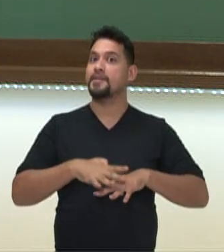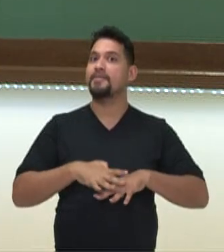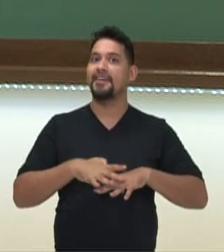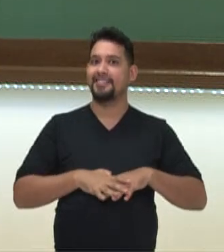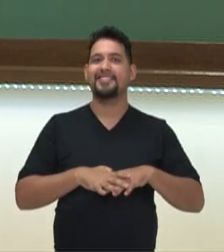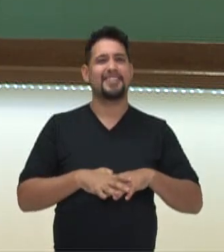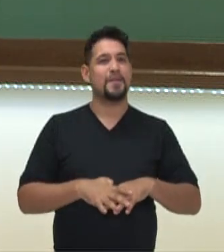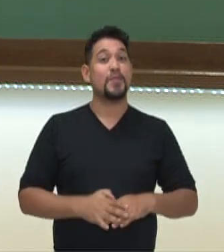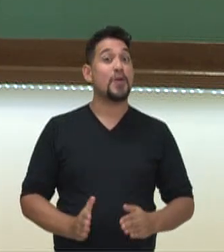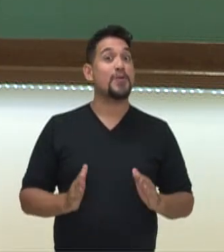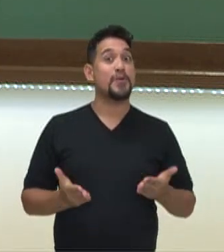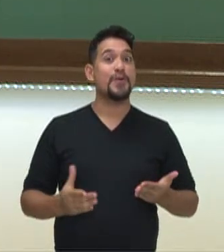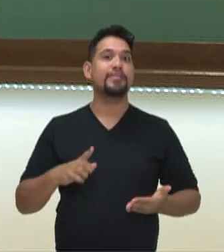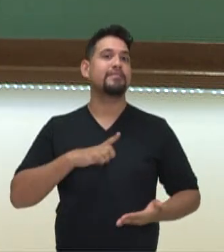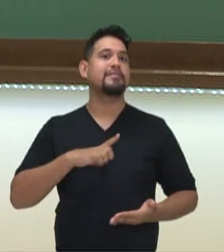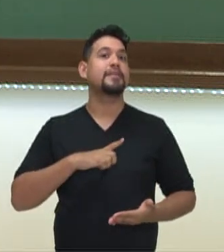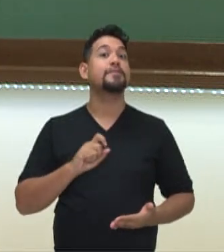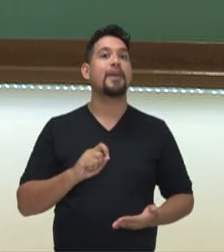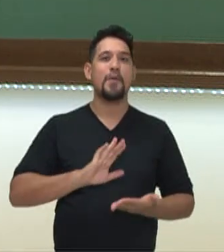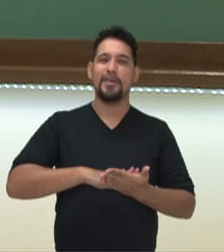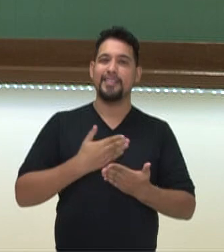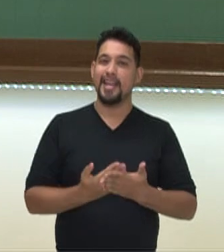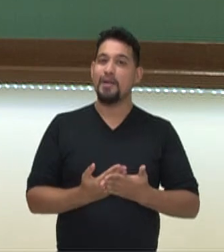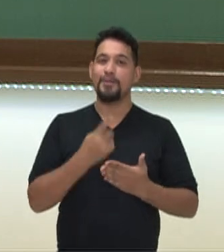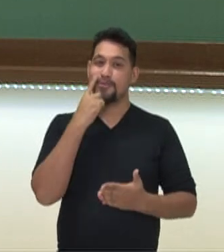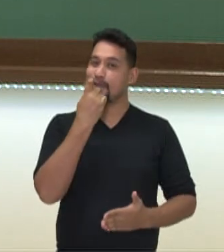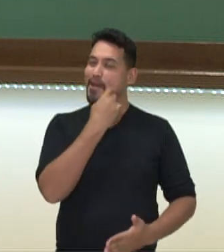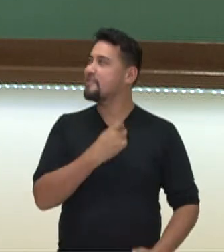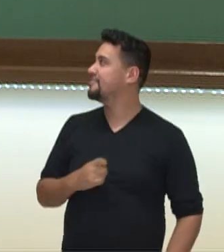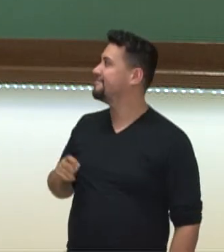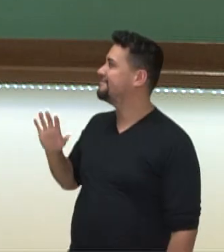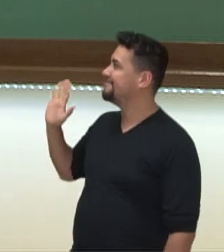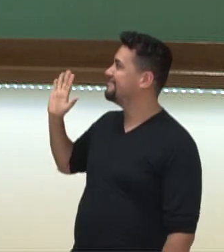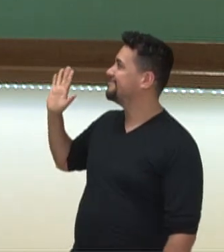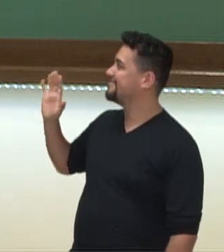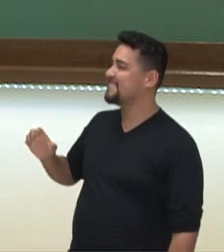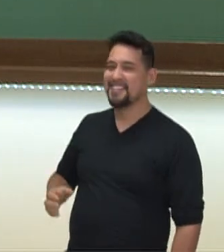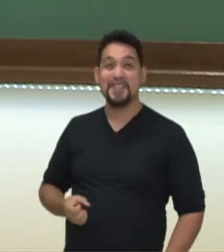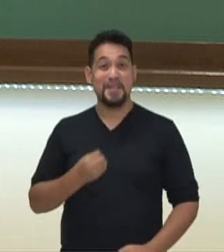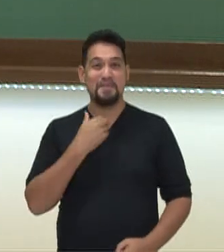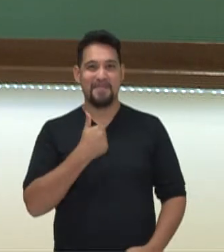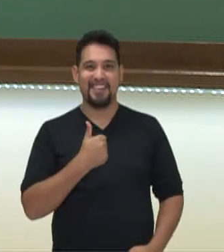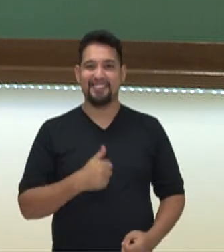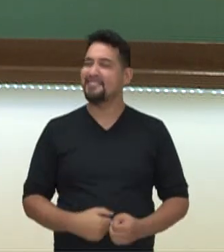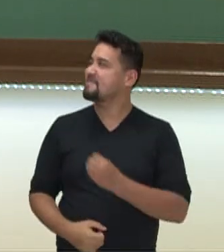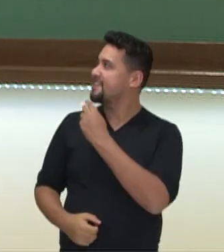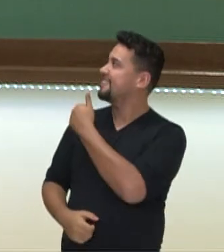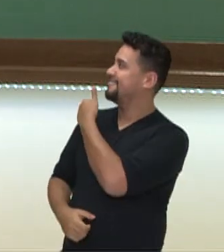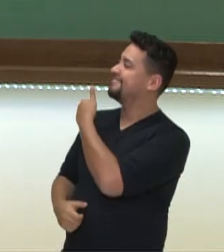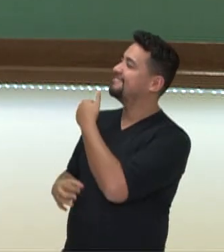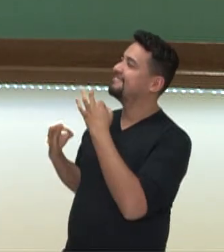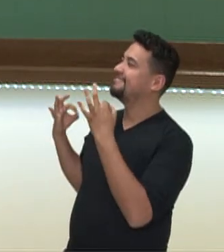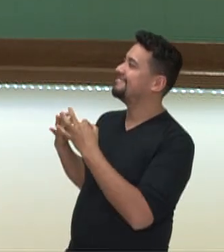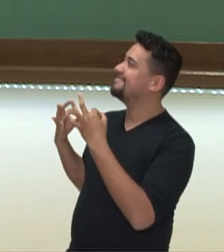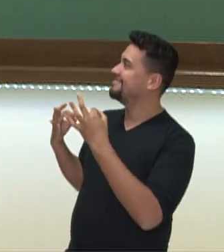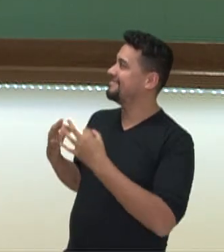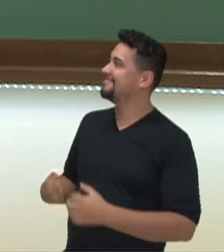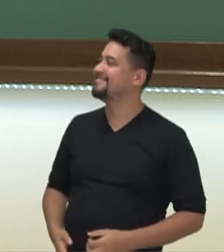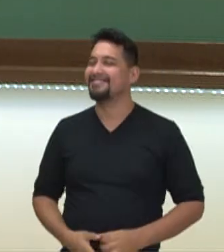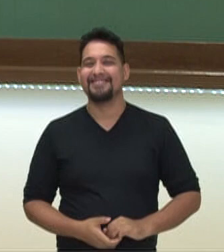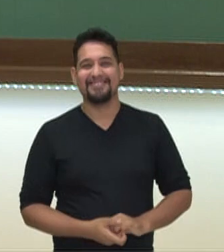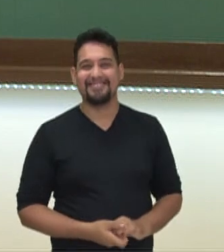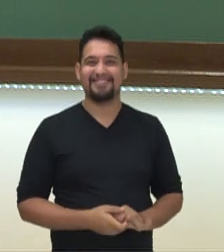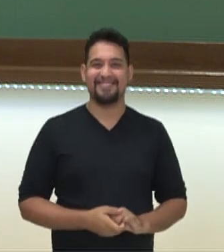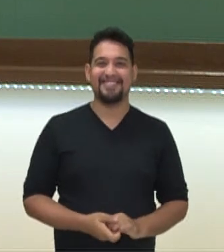matemática. E hoje nós temos aqui o nosso intérprete, o Kelvin. Tudo bem, Kelvin? Tudo bem